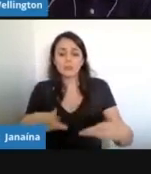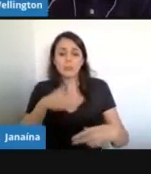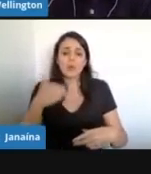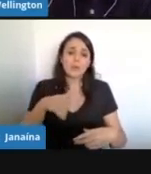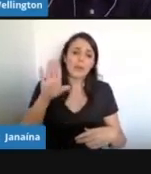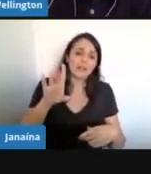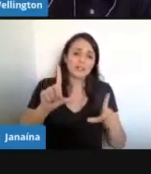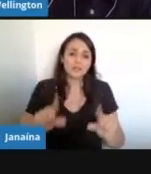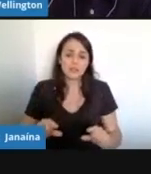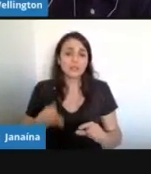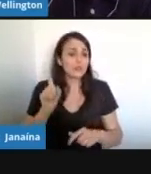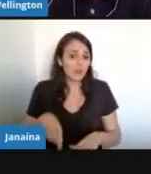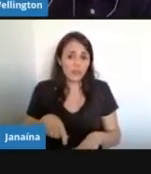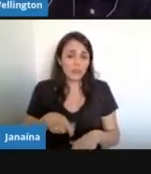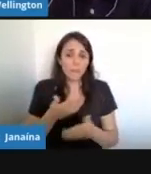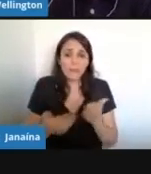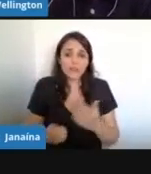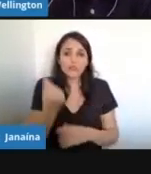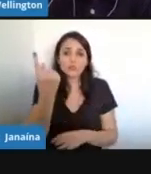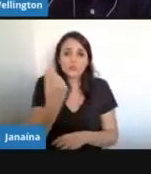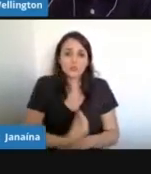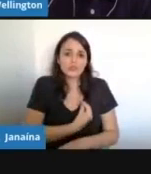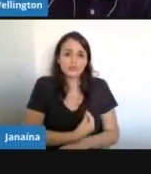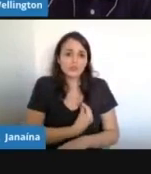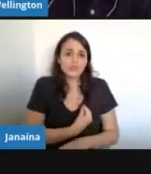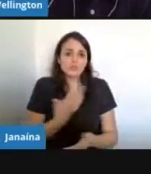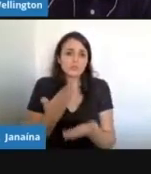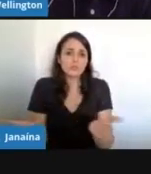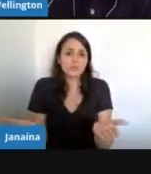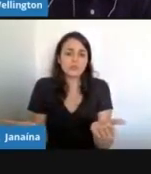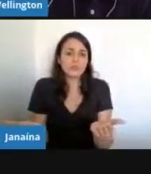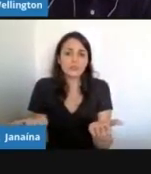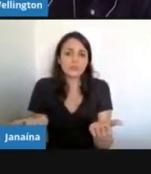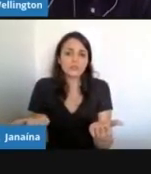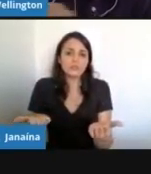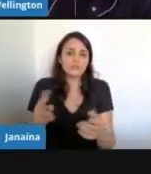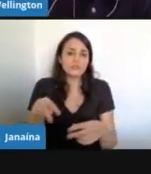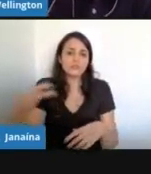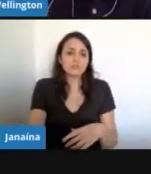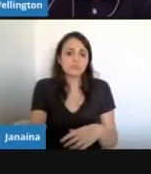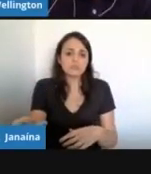gente perder, que seja uma única vida, é uma grande